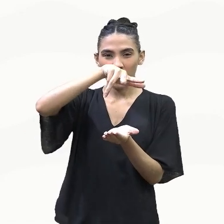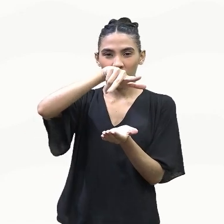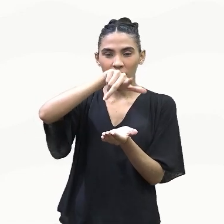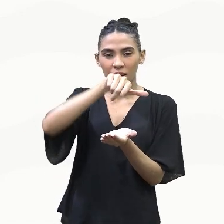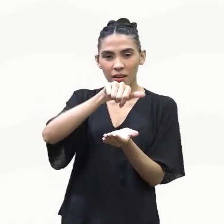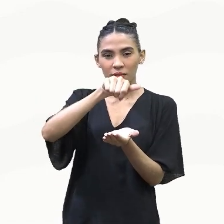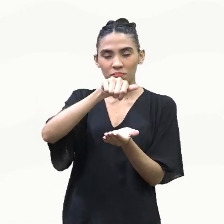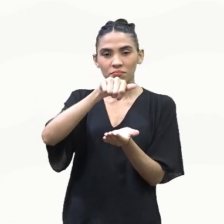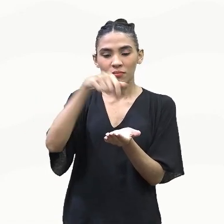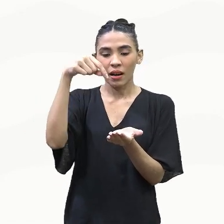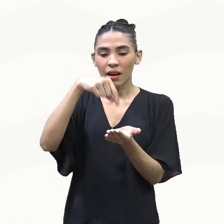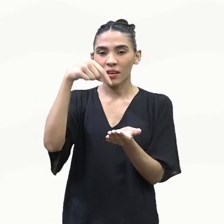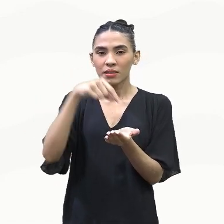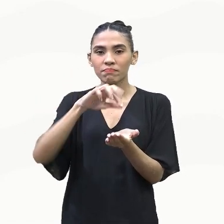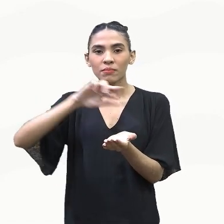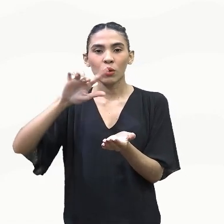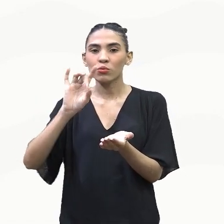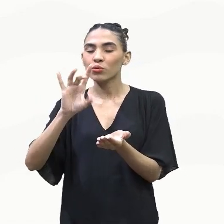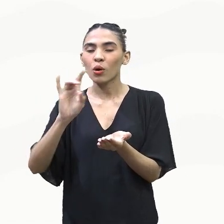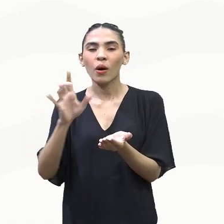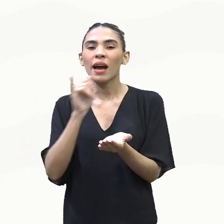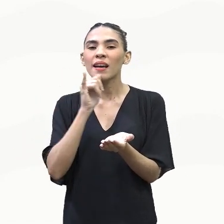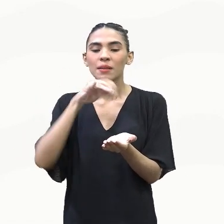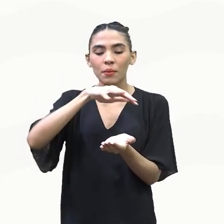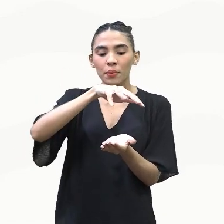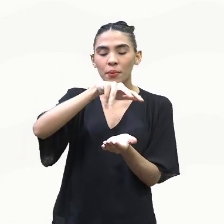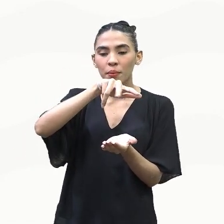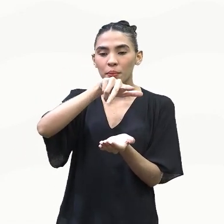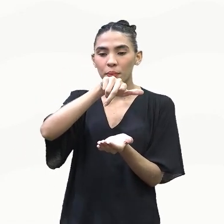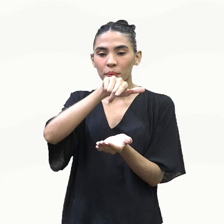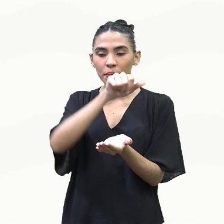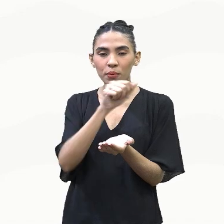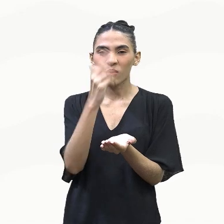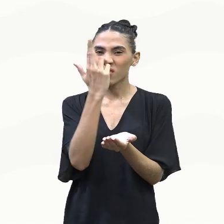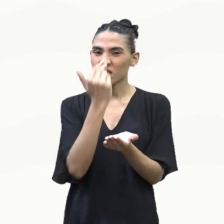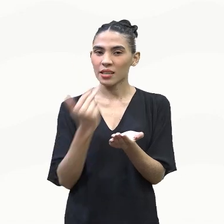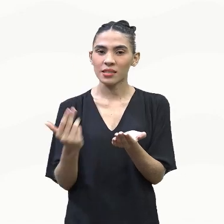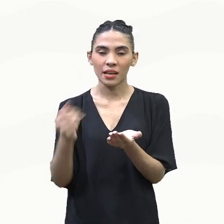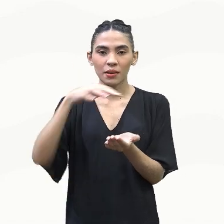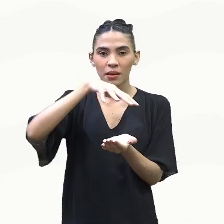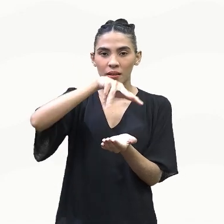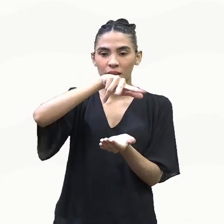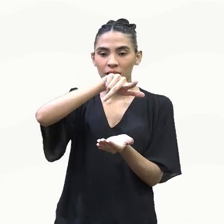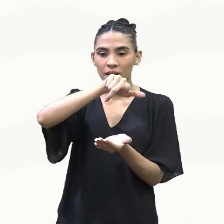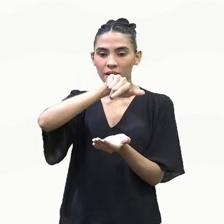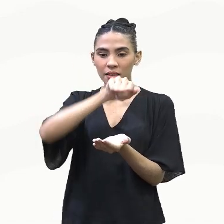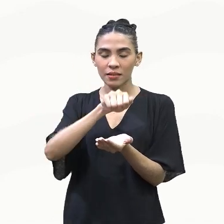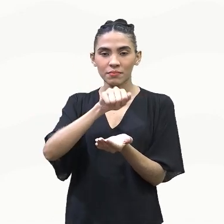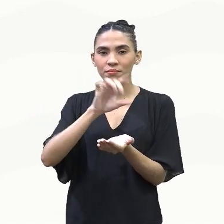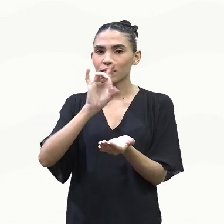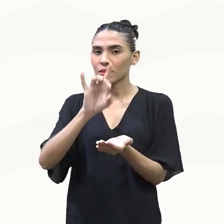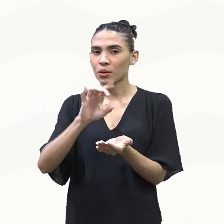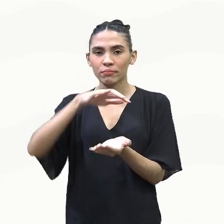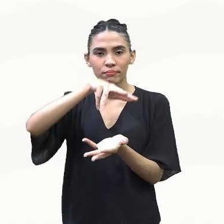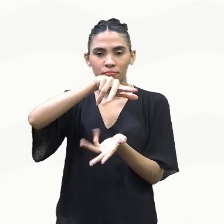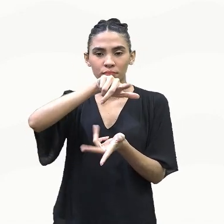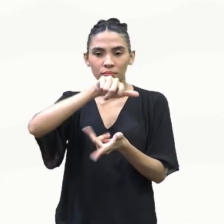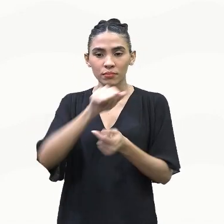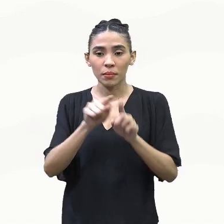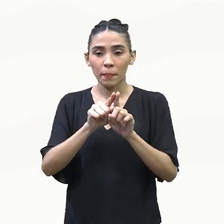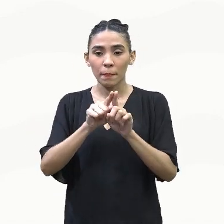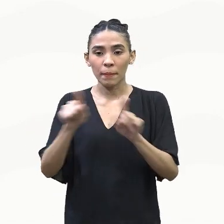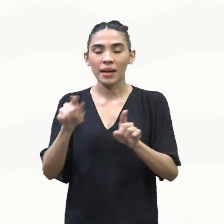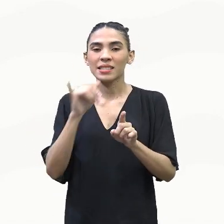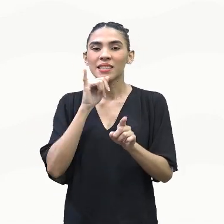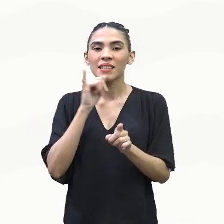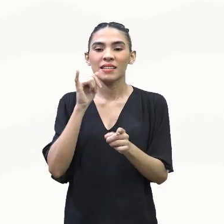E o planeta Terra não está somente aí o desenho dele, né, a informação dele, não apenas o planeta, mas está